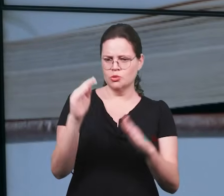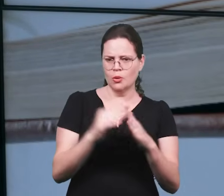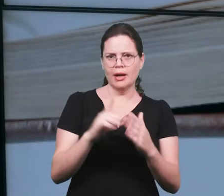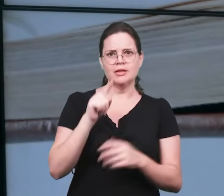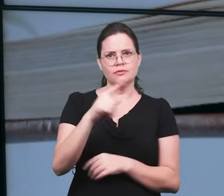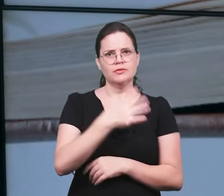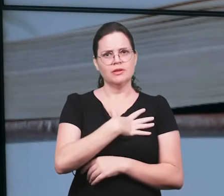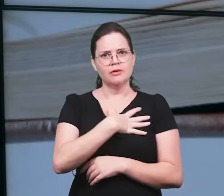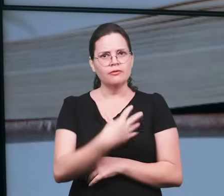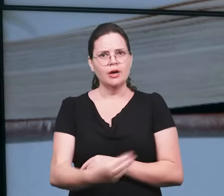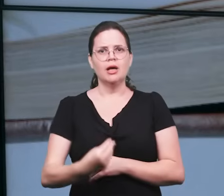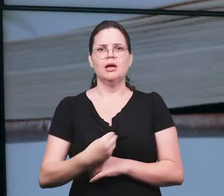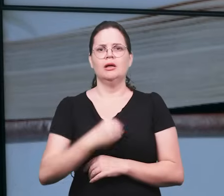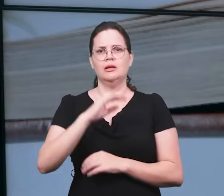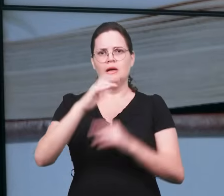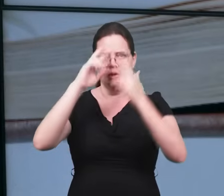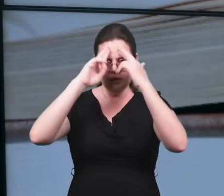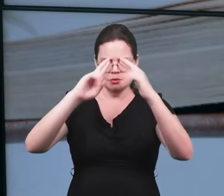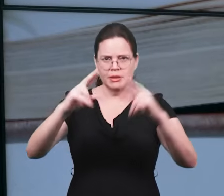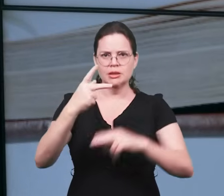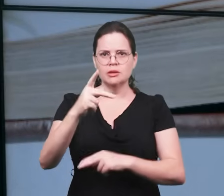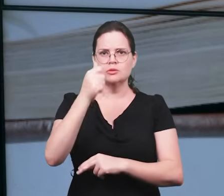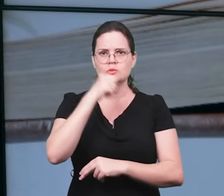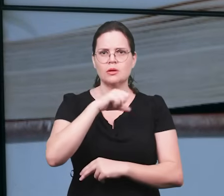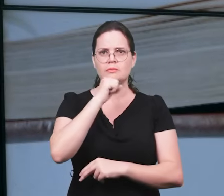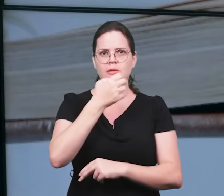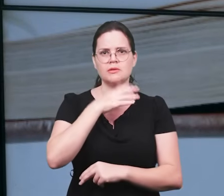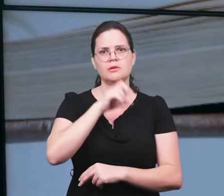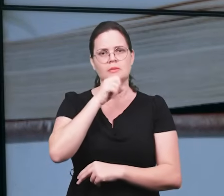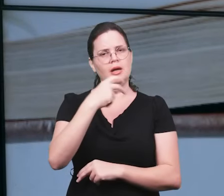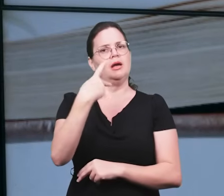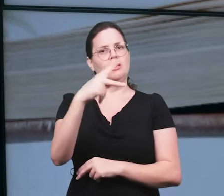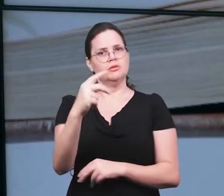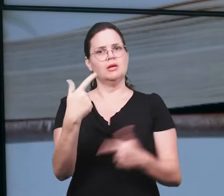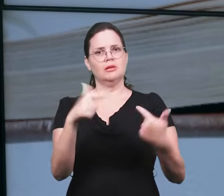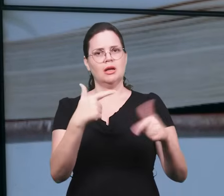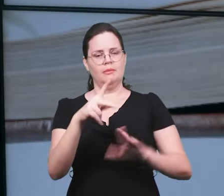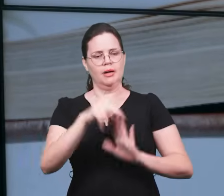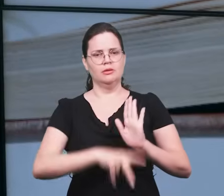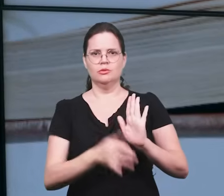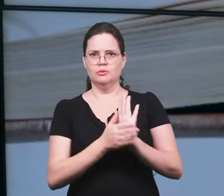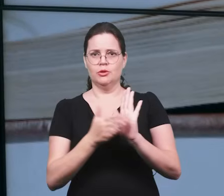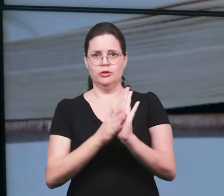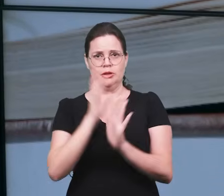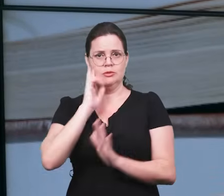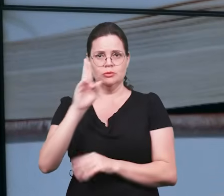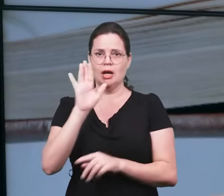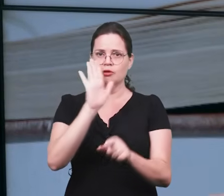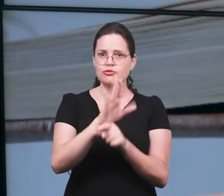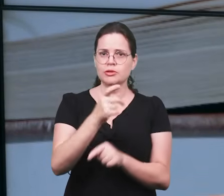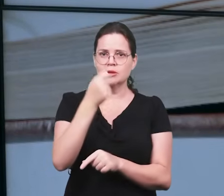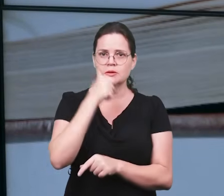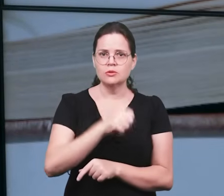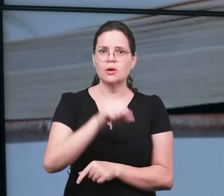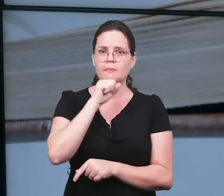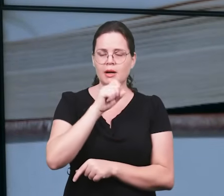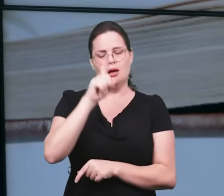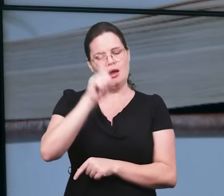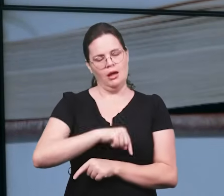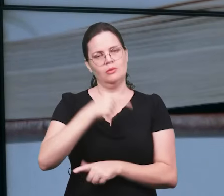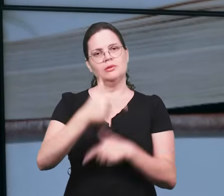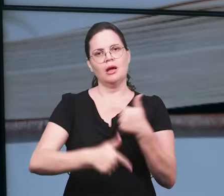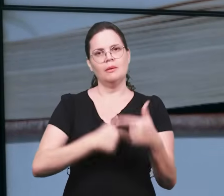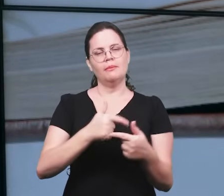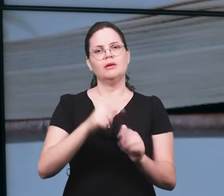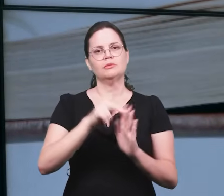como filha, honrando seus pais, esse é o trabalho da casa do Senhor. Ajudando a sua mãe, esse é o trabalho da obra do Senhor